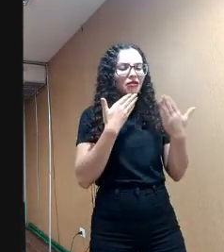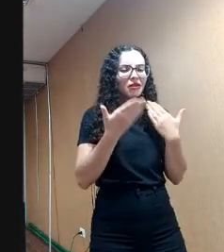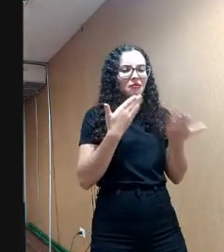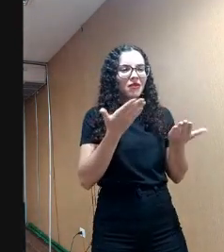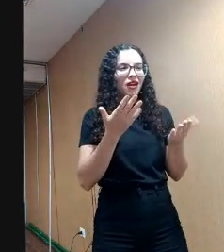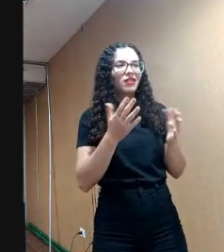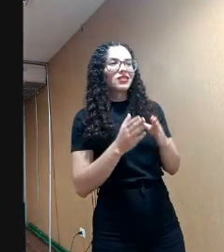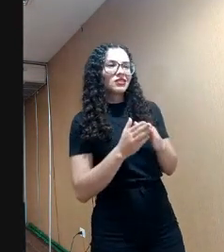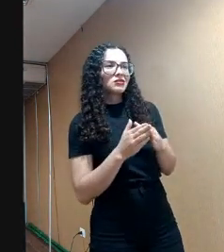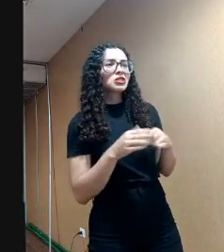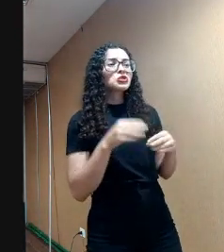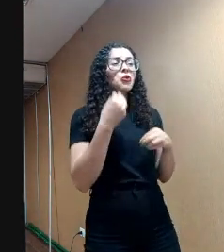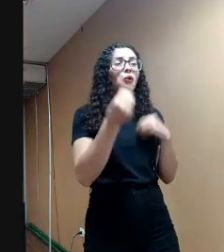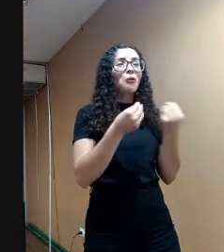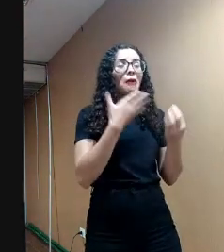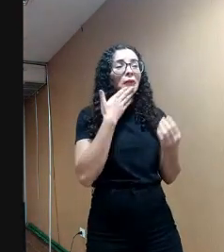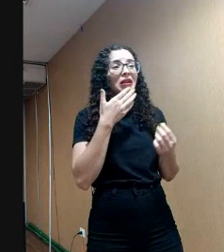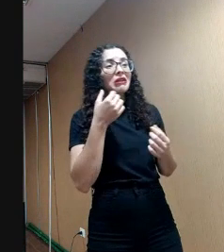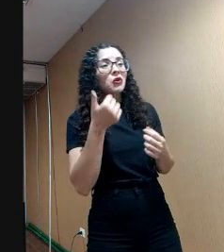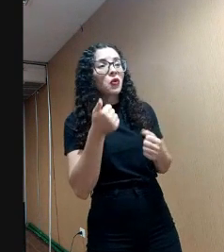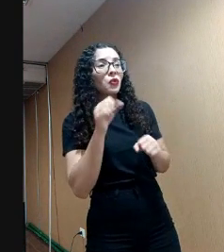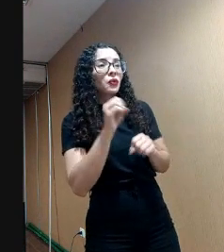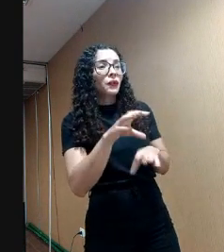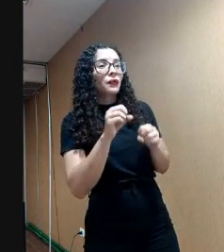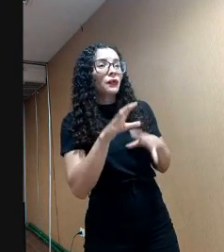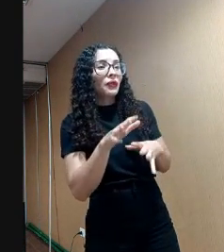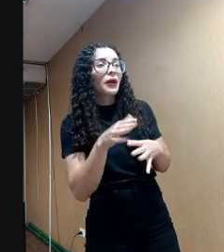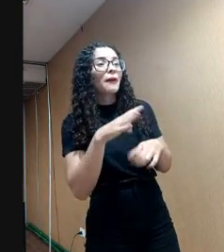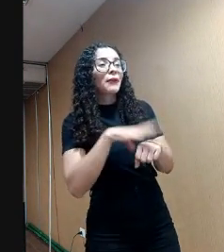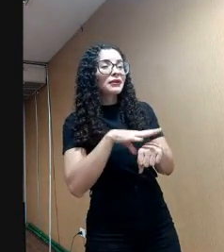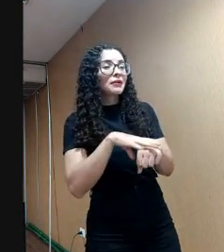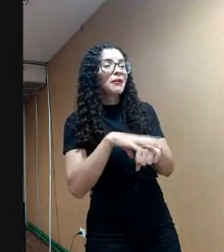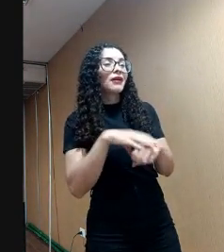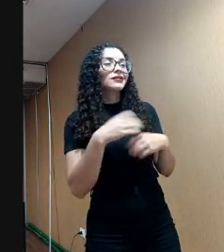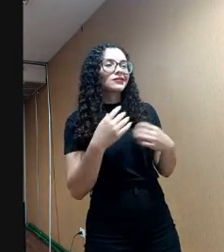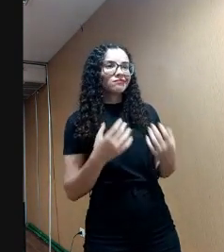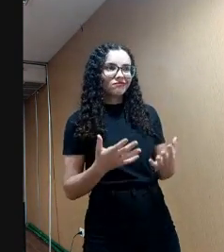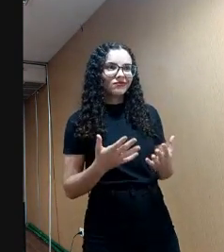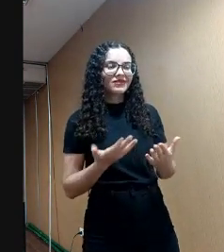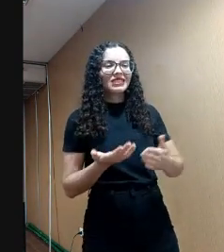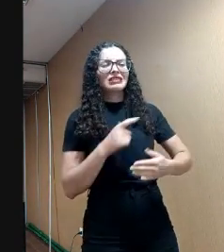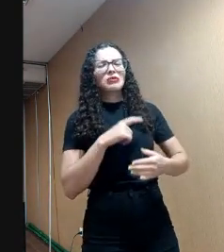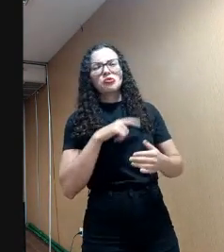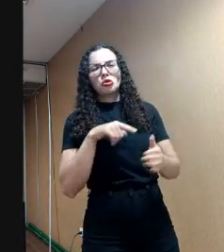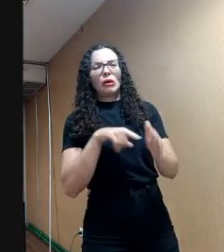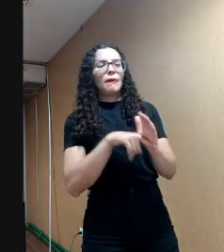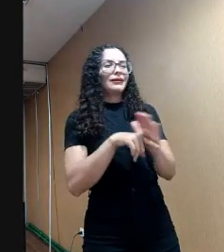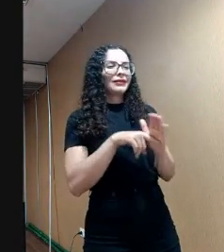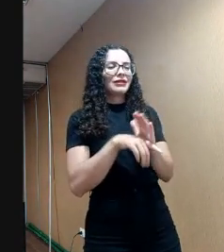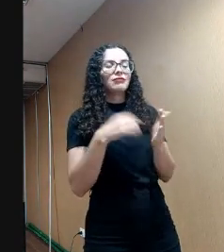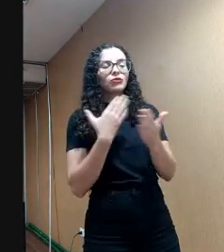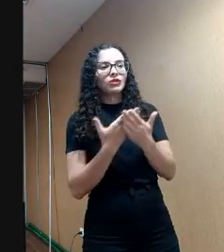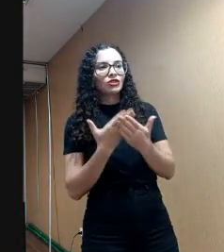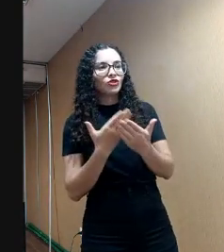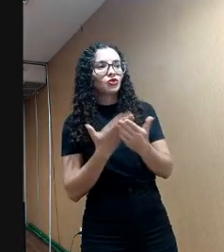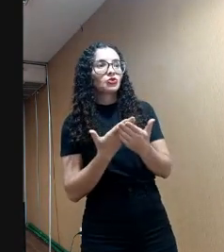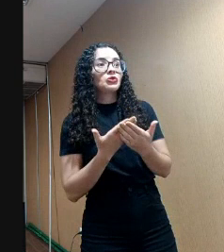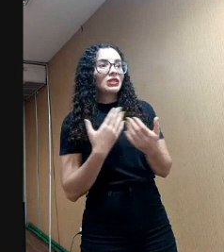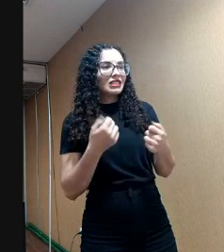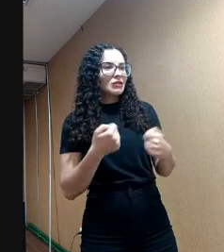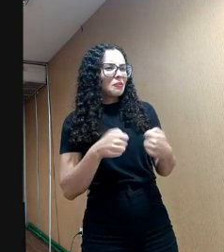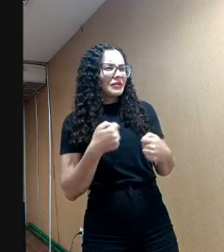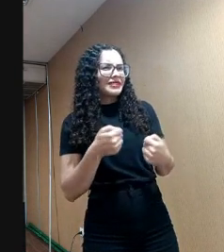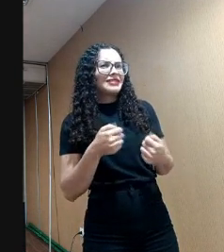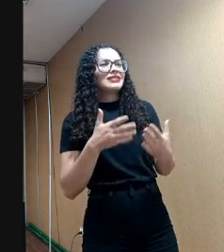teórica associada a esse saber refletido, né, materializado nos estudos, nas pesquisas, e com essa compreensão,